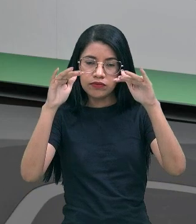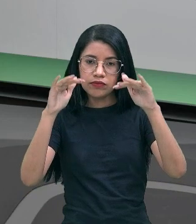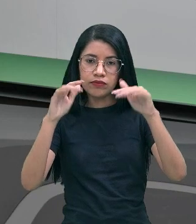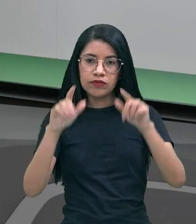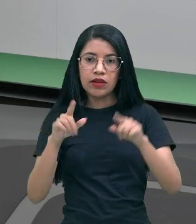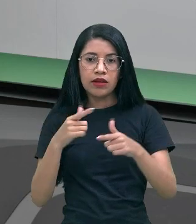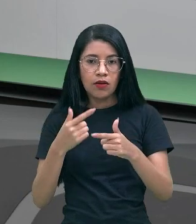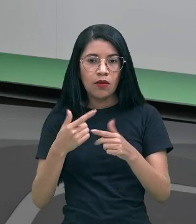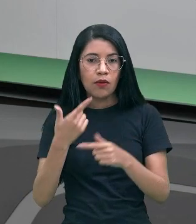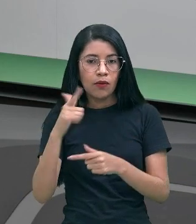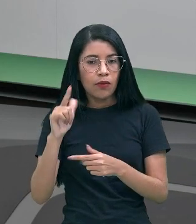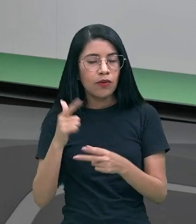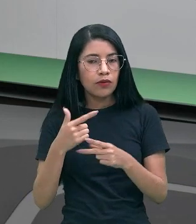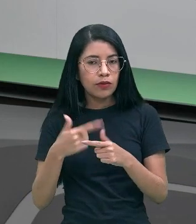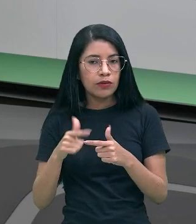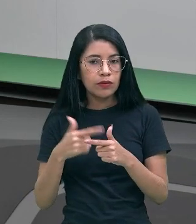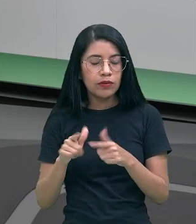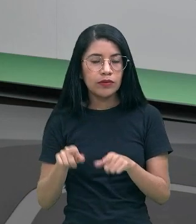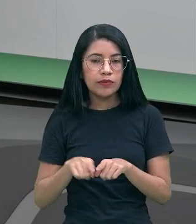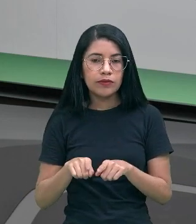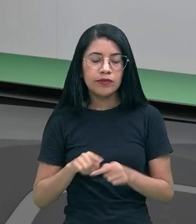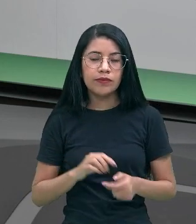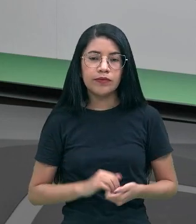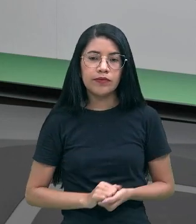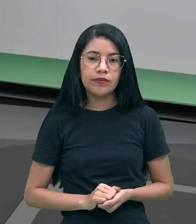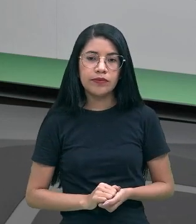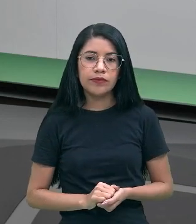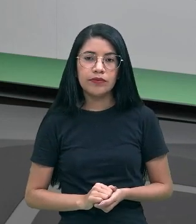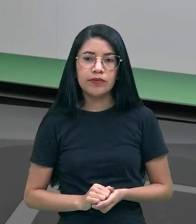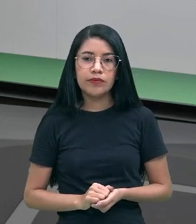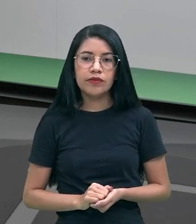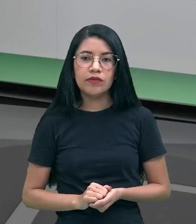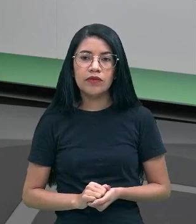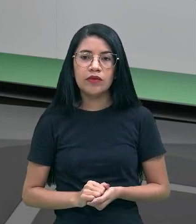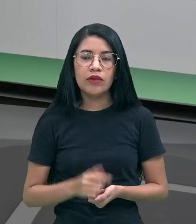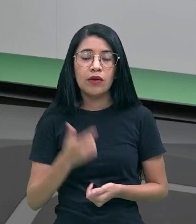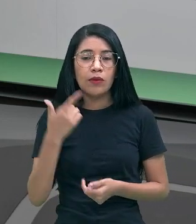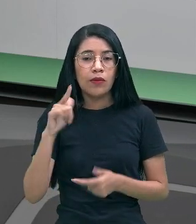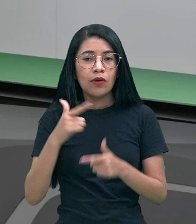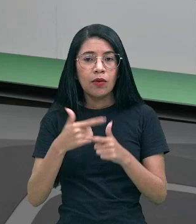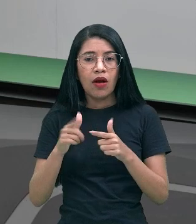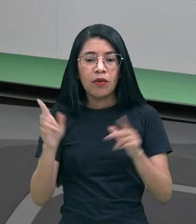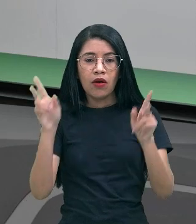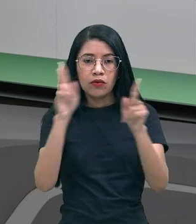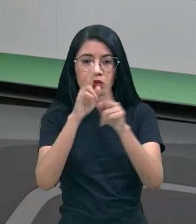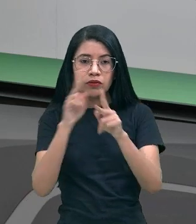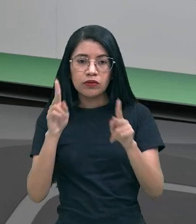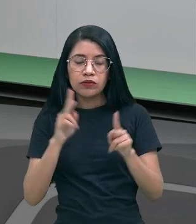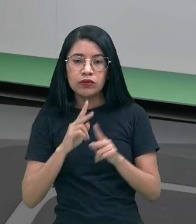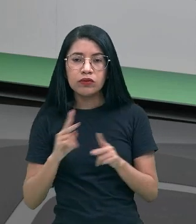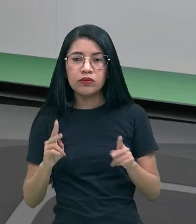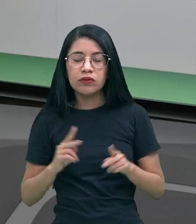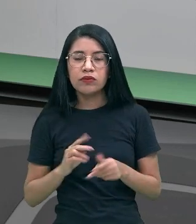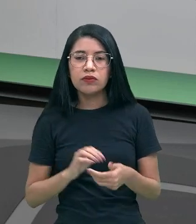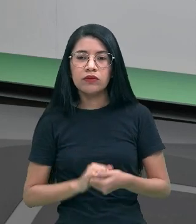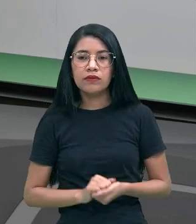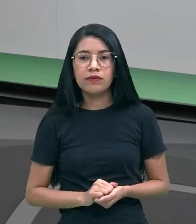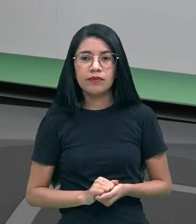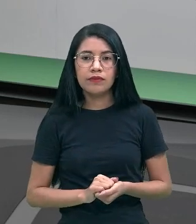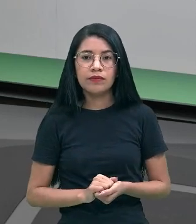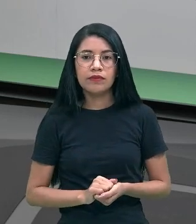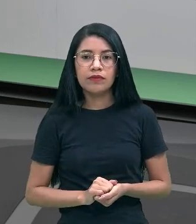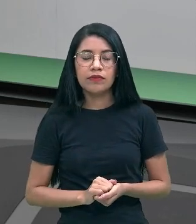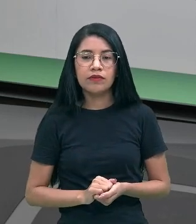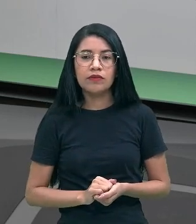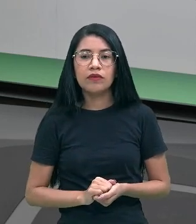dos problemas. O outro problema é o que, gente? O outro problema é, por exemplo, os ventos, eles ficam totalmente